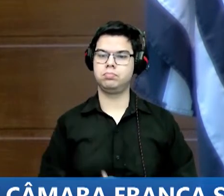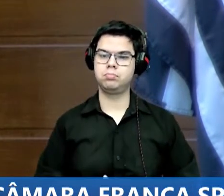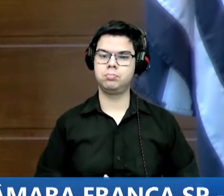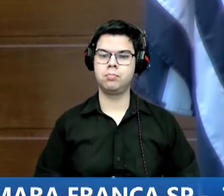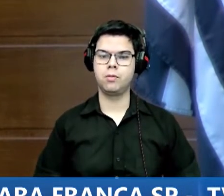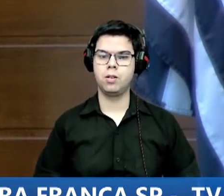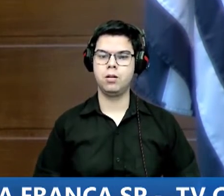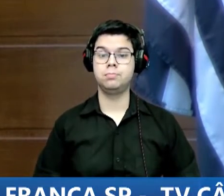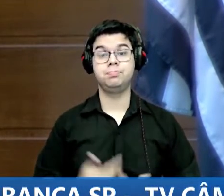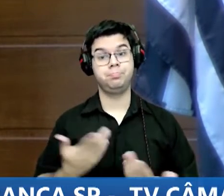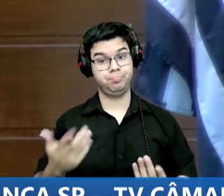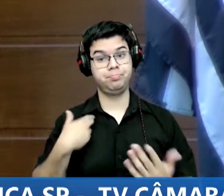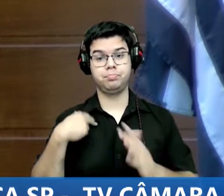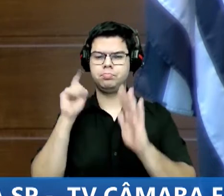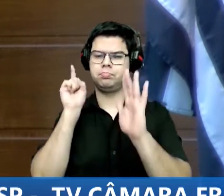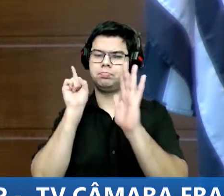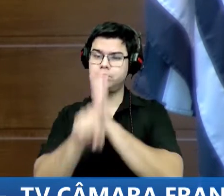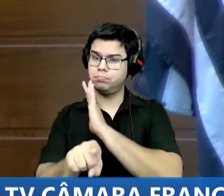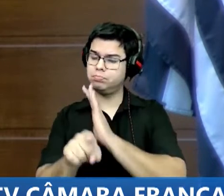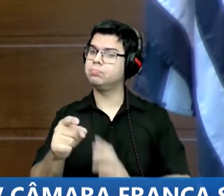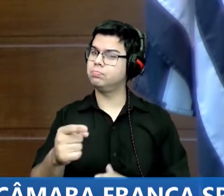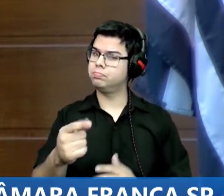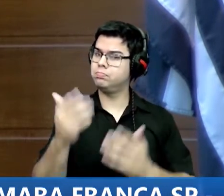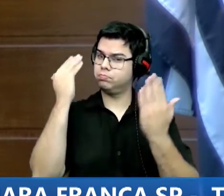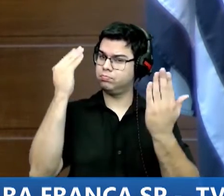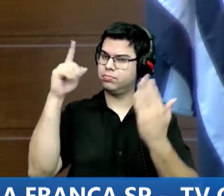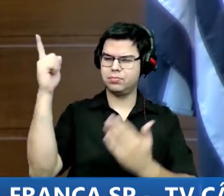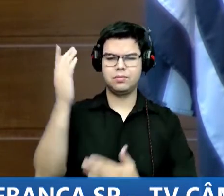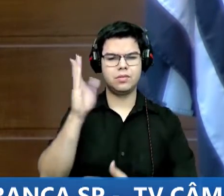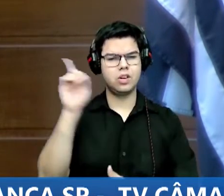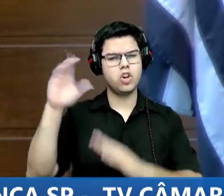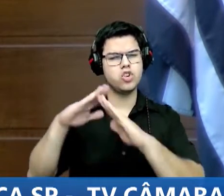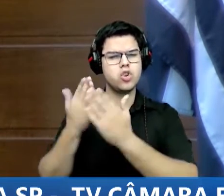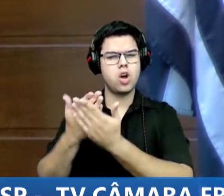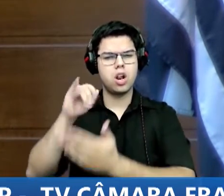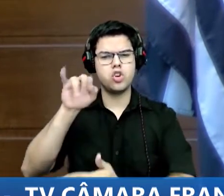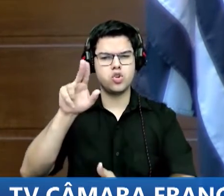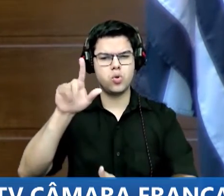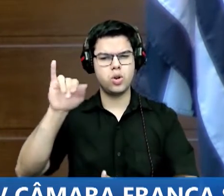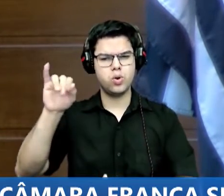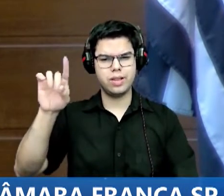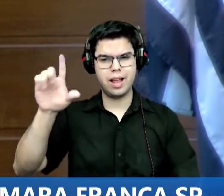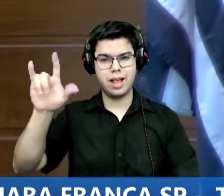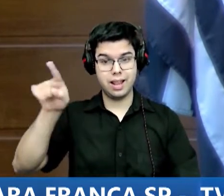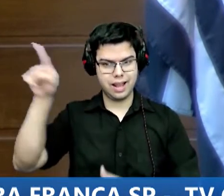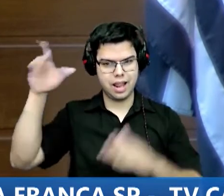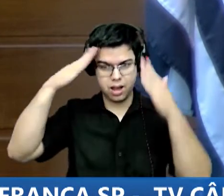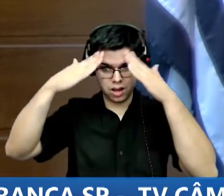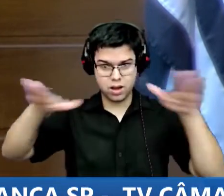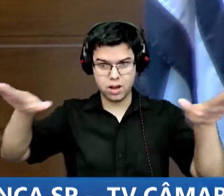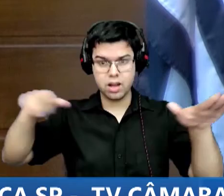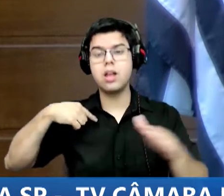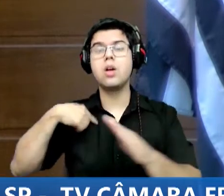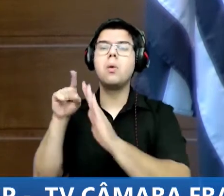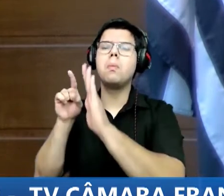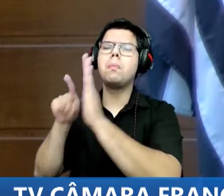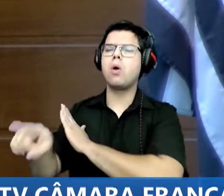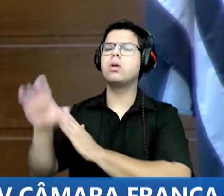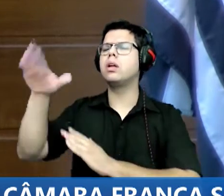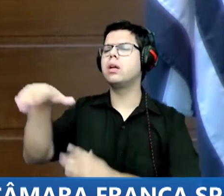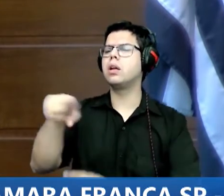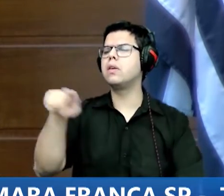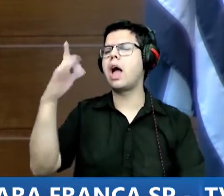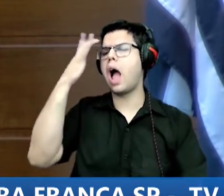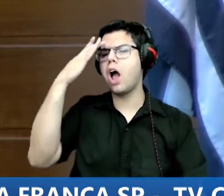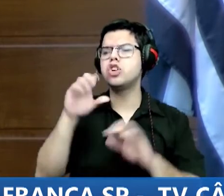semana passada. Estive na escola Júlio Delia, lá no aeroporto, e questionei os alunos do ensino médio. O que seria uma educação atrativa para vocês? Que eu